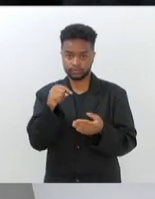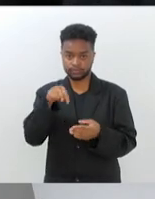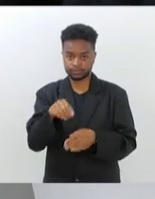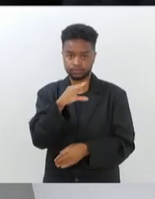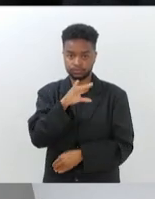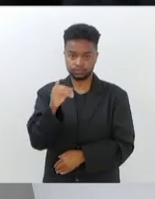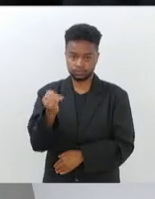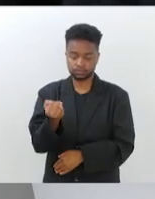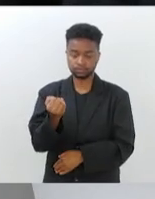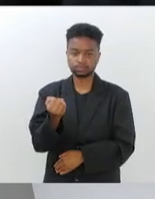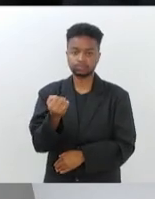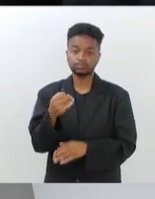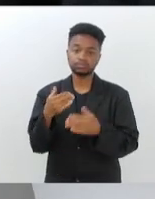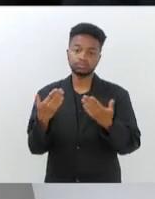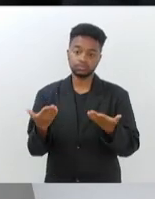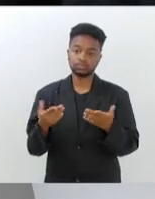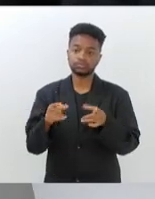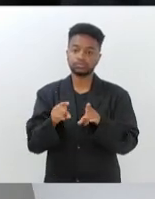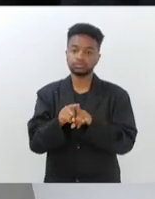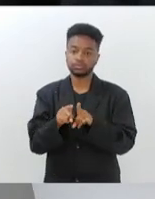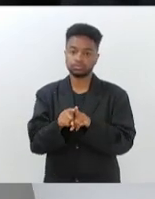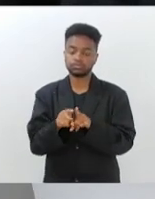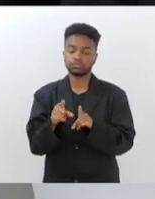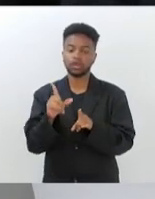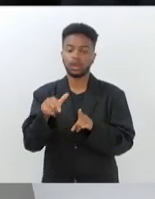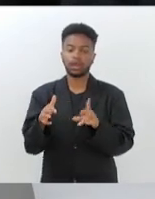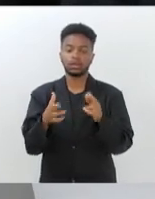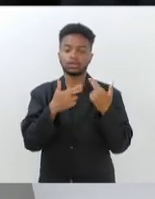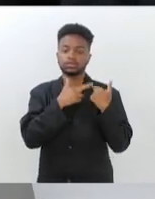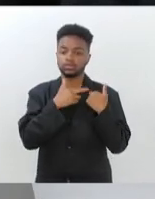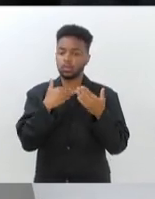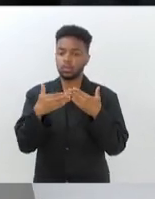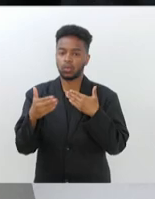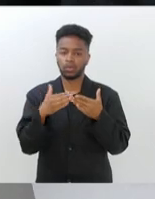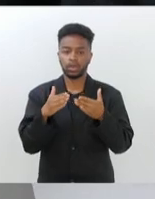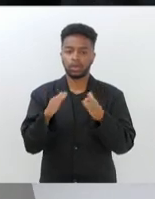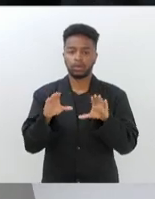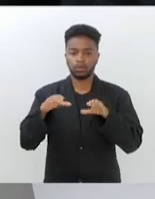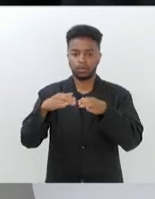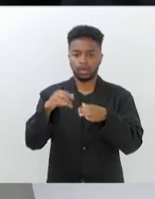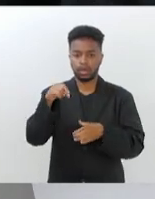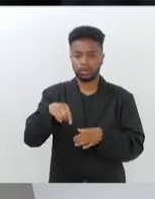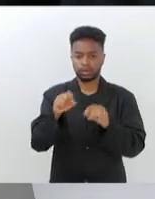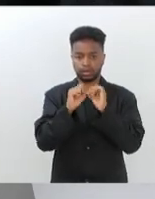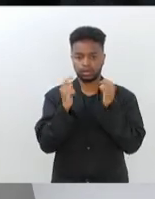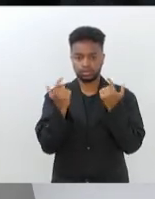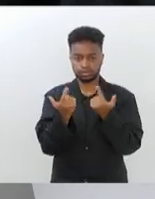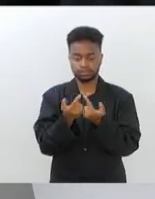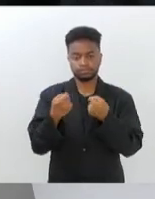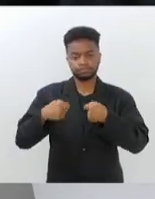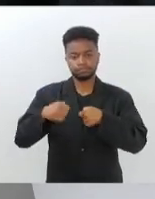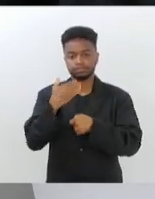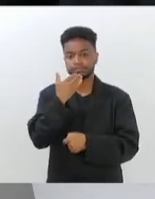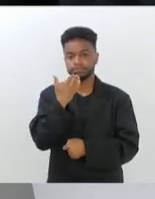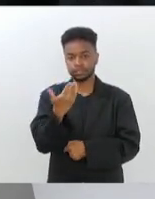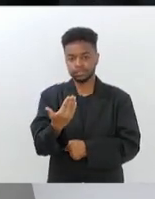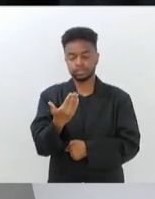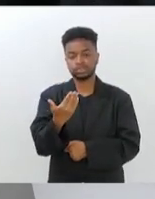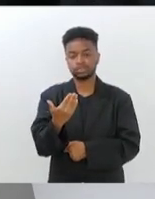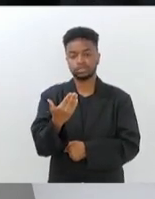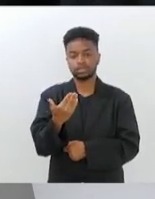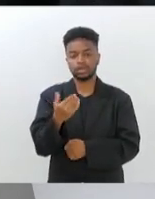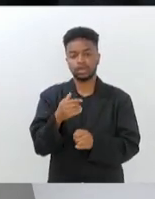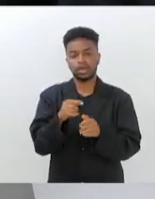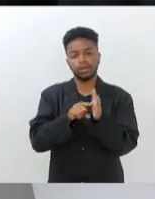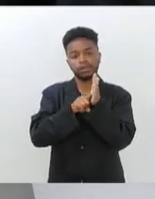constituição e justiça e como é a atribuição de toda e qualqu qu comissão desta casa solicitar auditoria de contratos